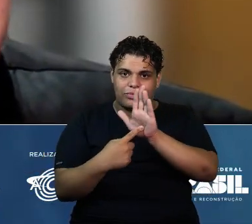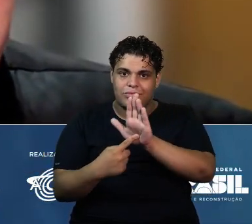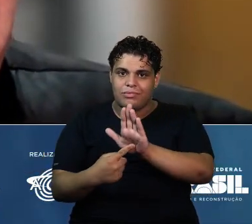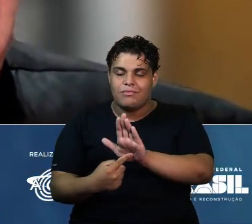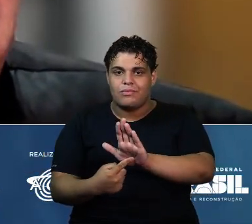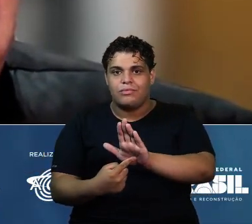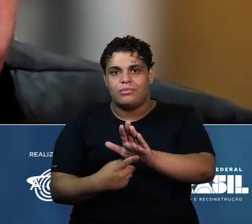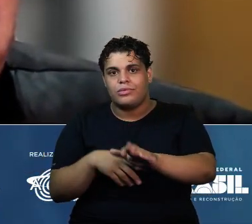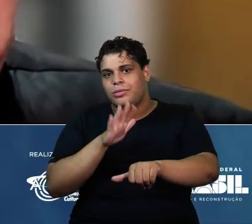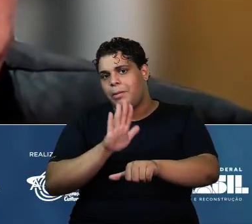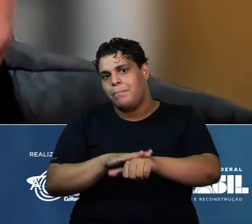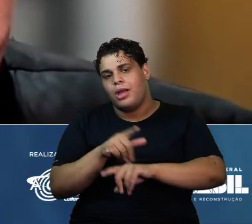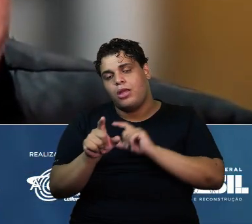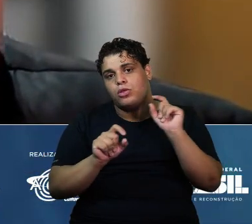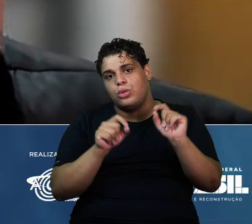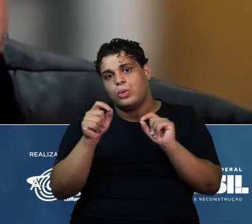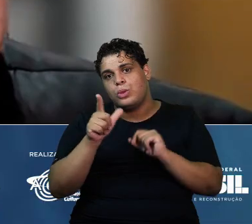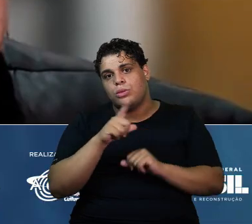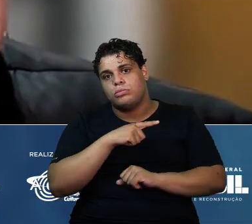que ter